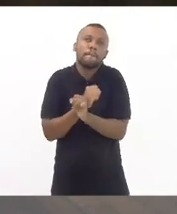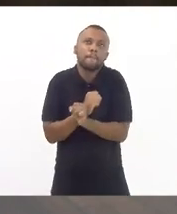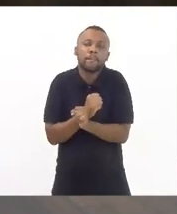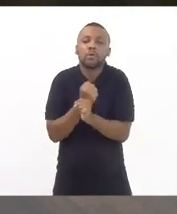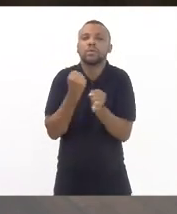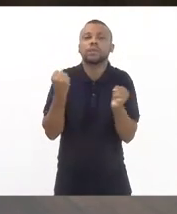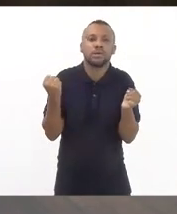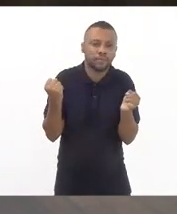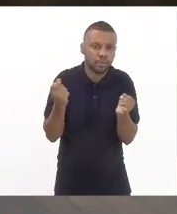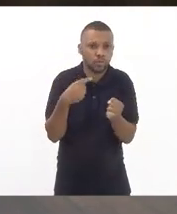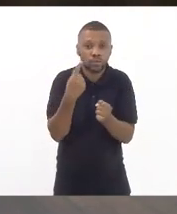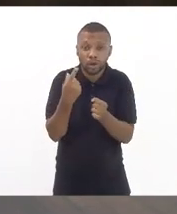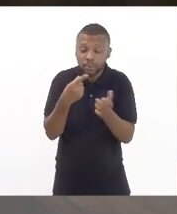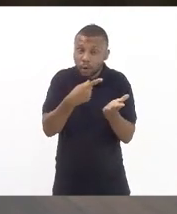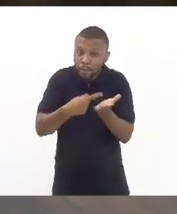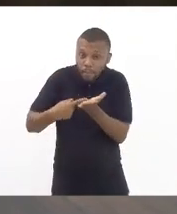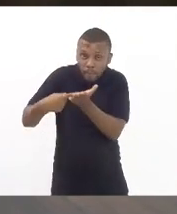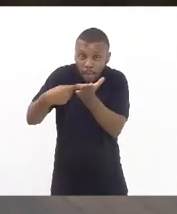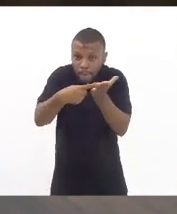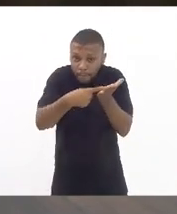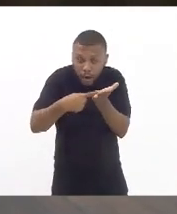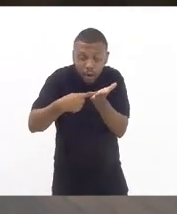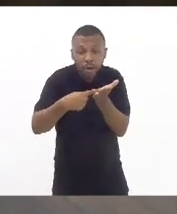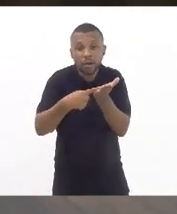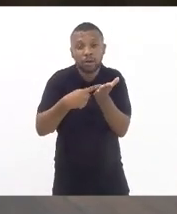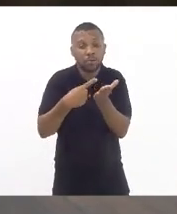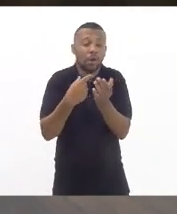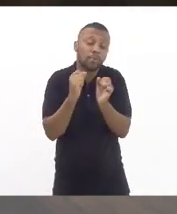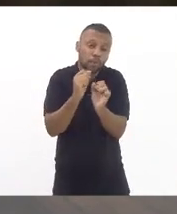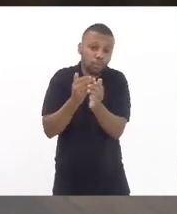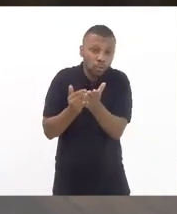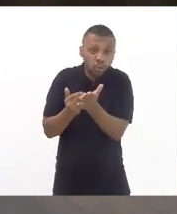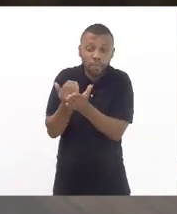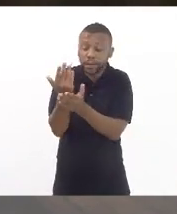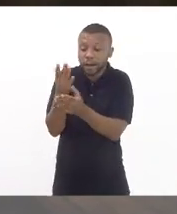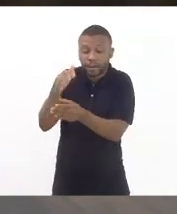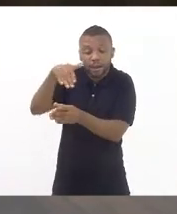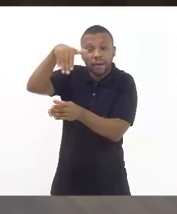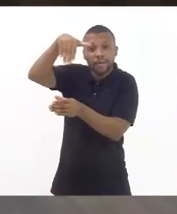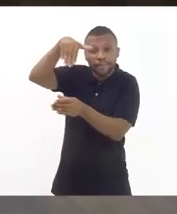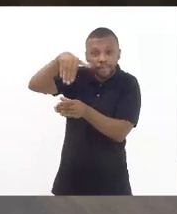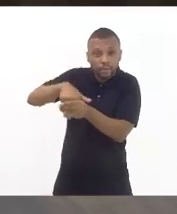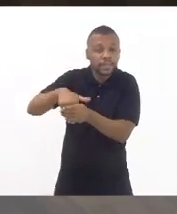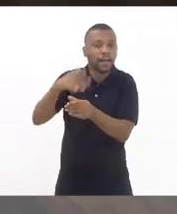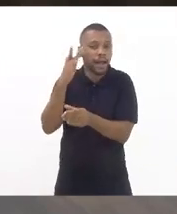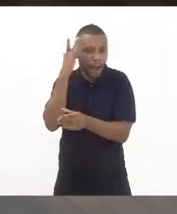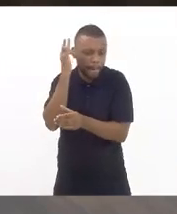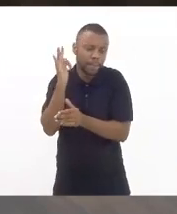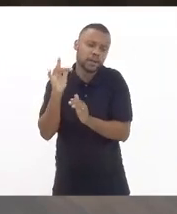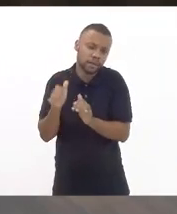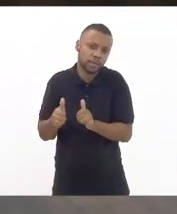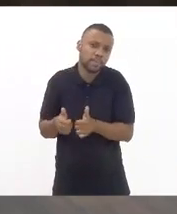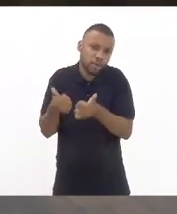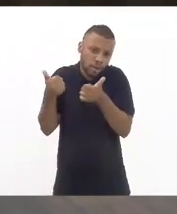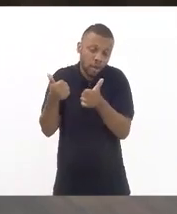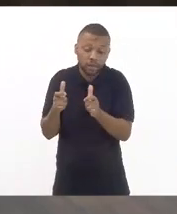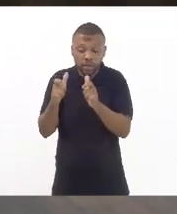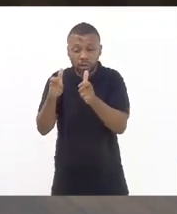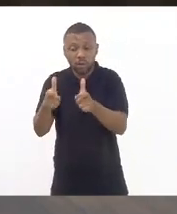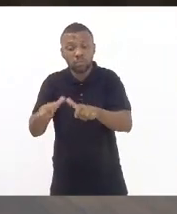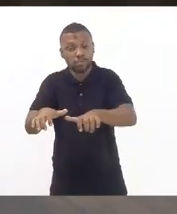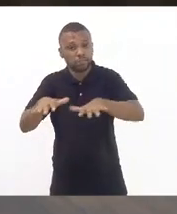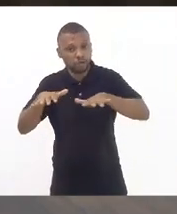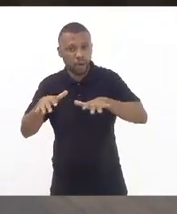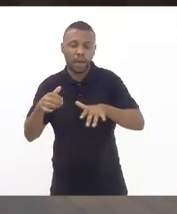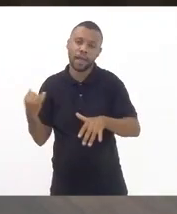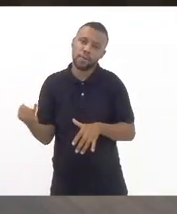um acordo no Colégio de Líderes, colocarmos em votação amanhã. E esse é o local democrático para se debater o tema. E eu, no Colégio